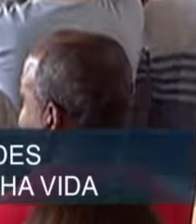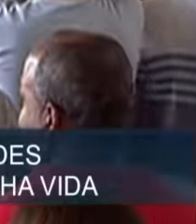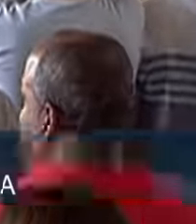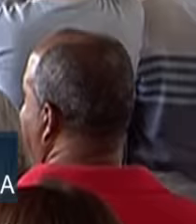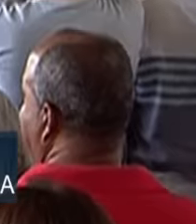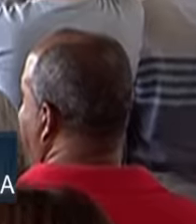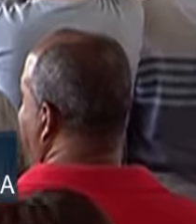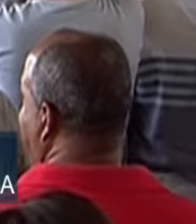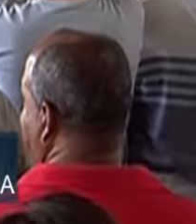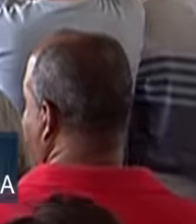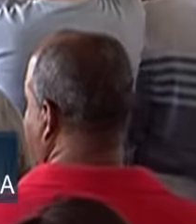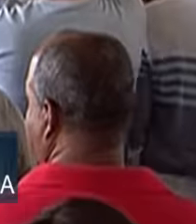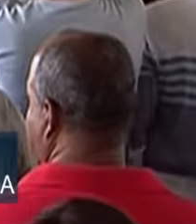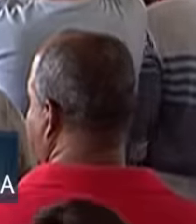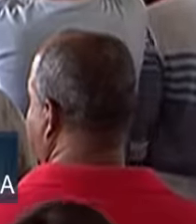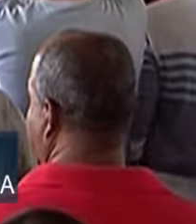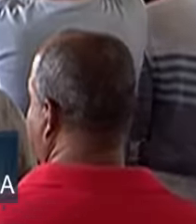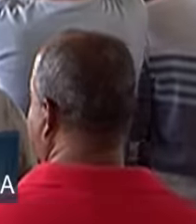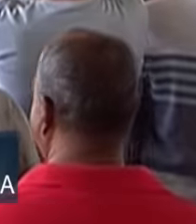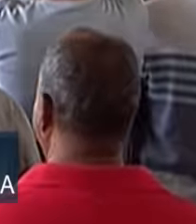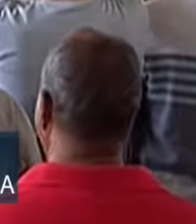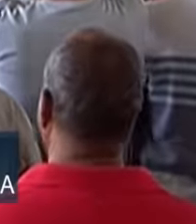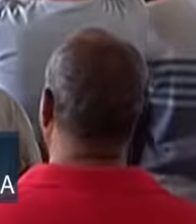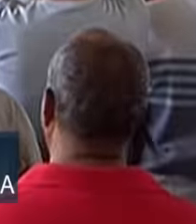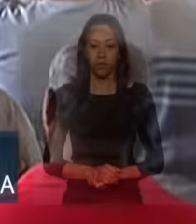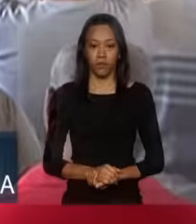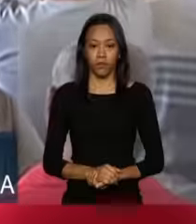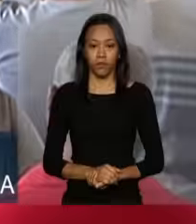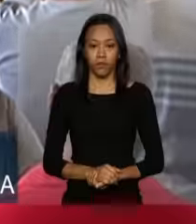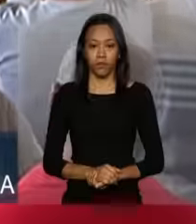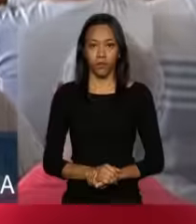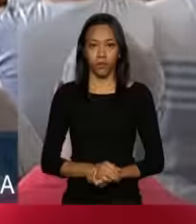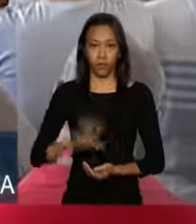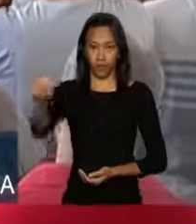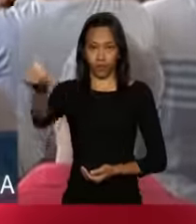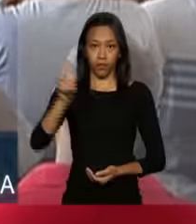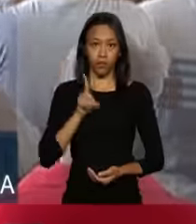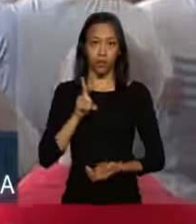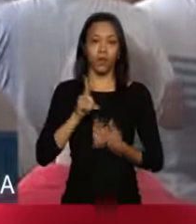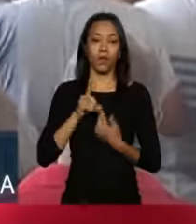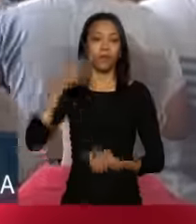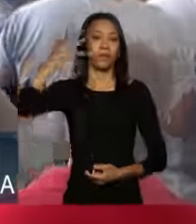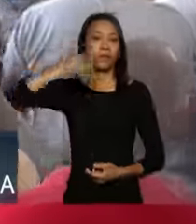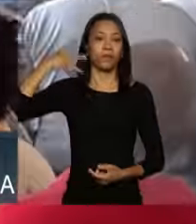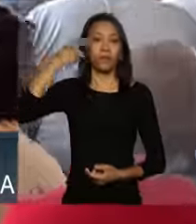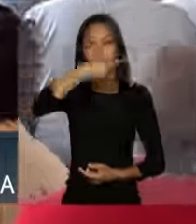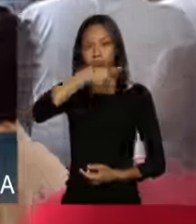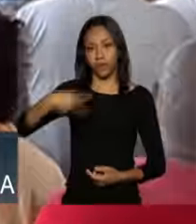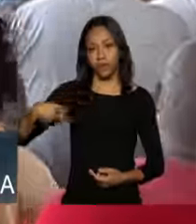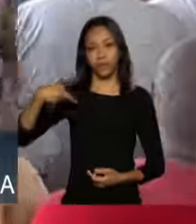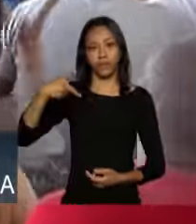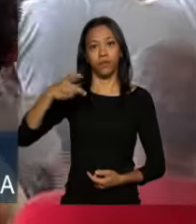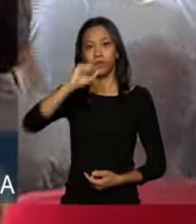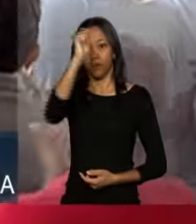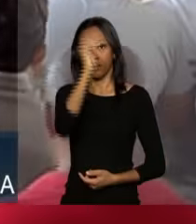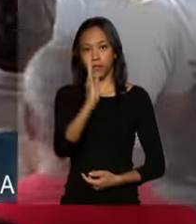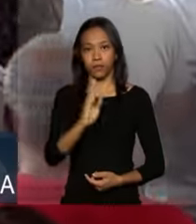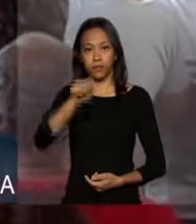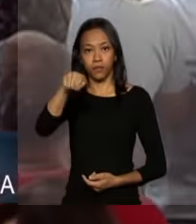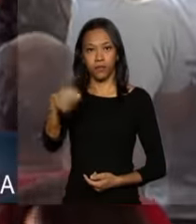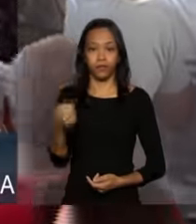Senhoras e senhores, com a palavra, a presidenta da República, Dilma